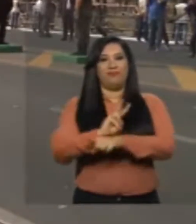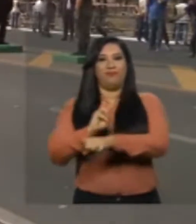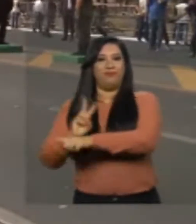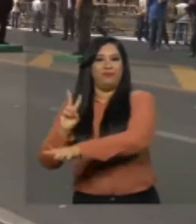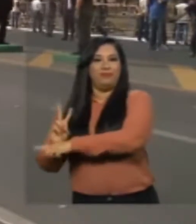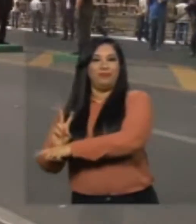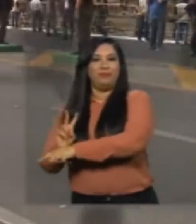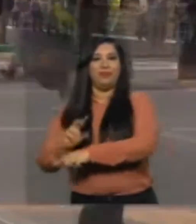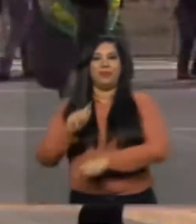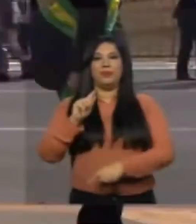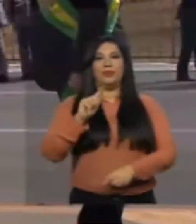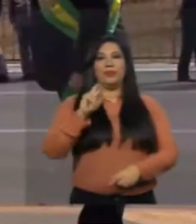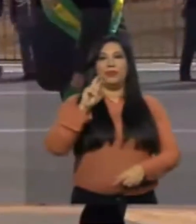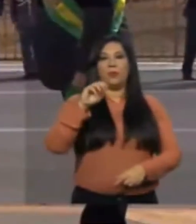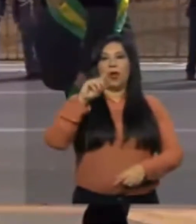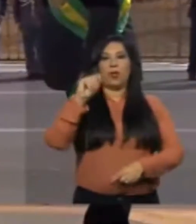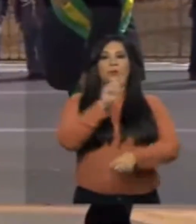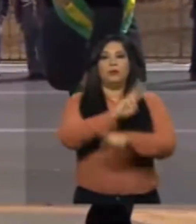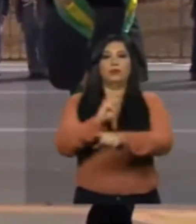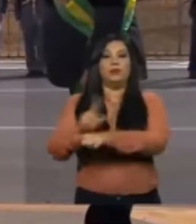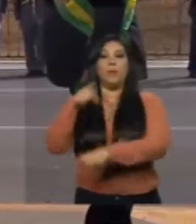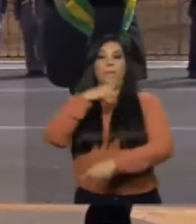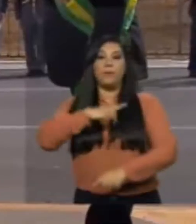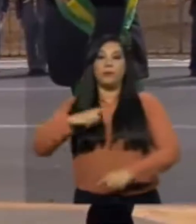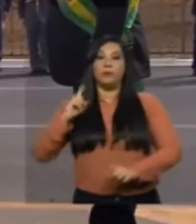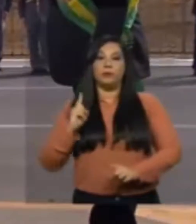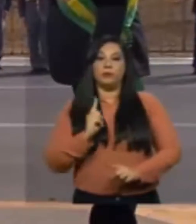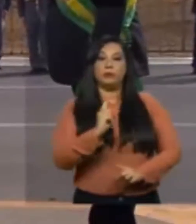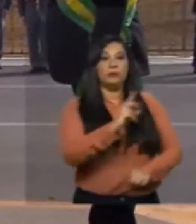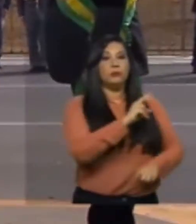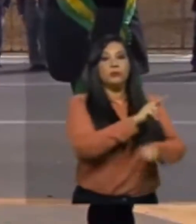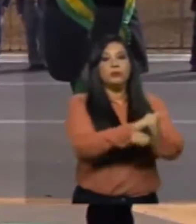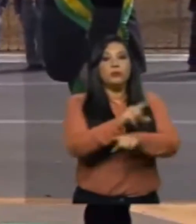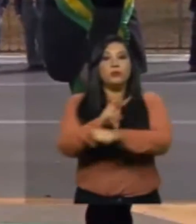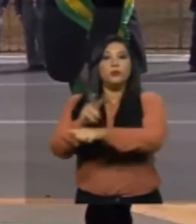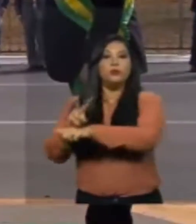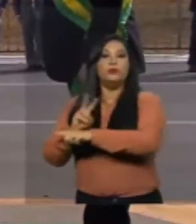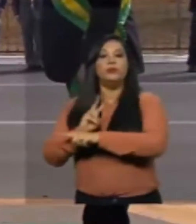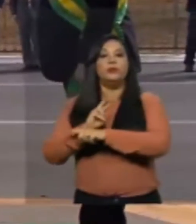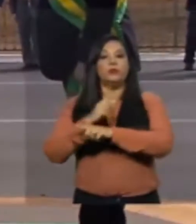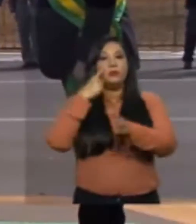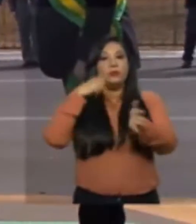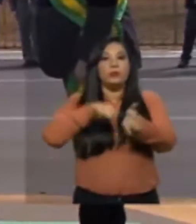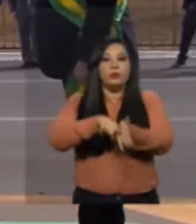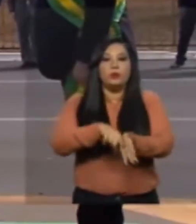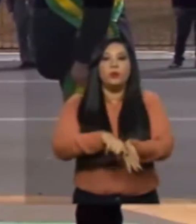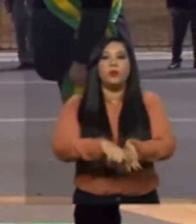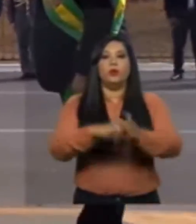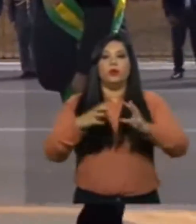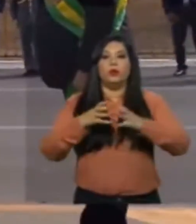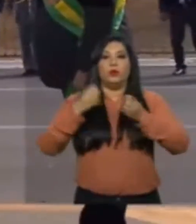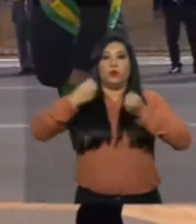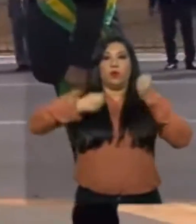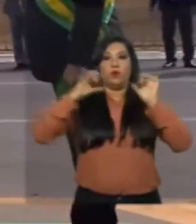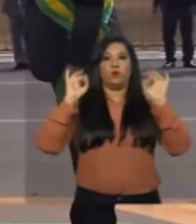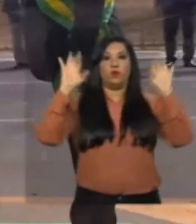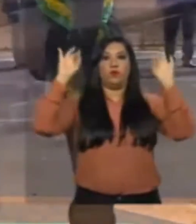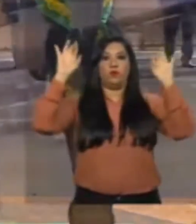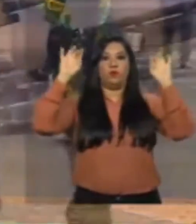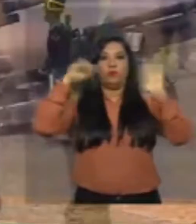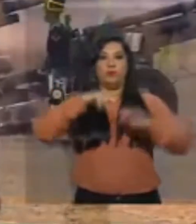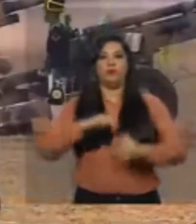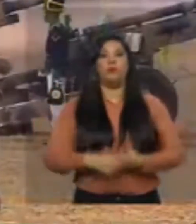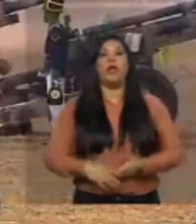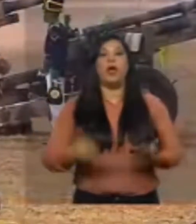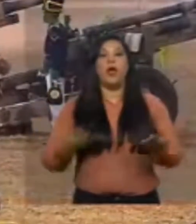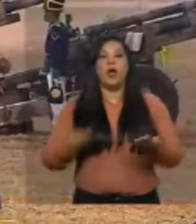Big Techs de redes sociais para que as mesmas fizessem o bloqueio da monetização dos canais de direita. Os